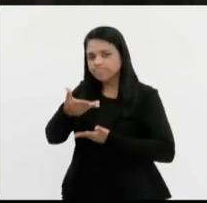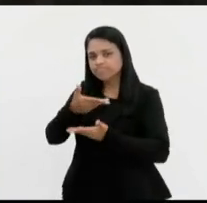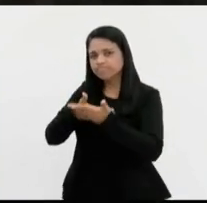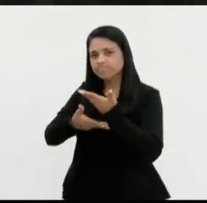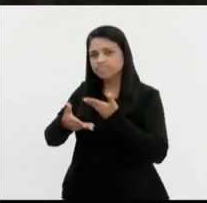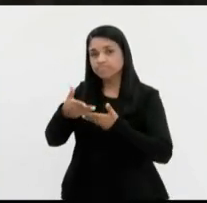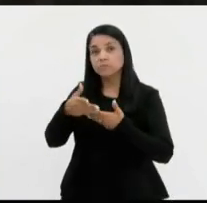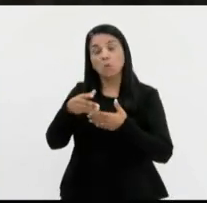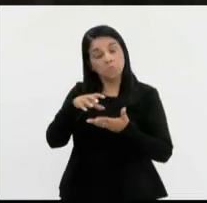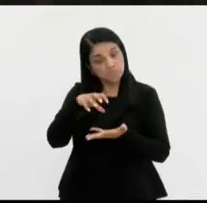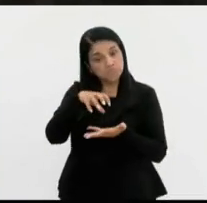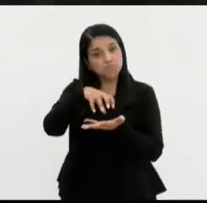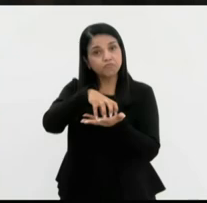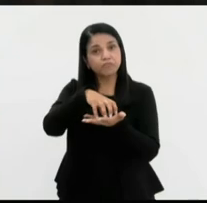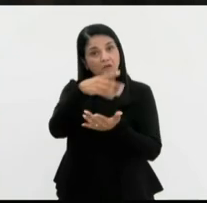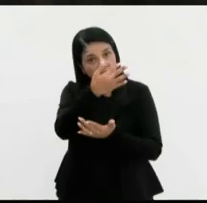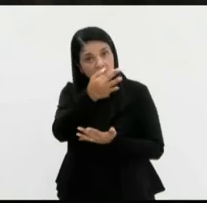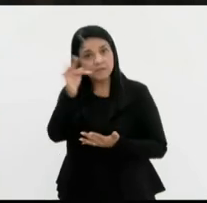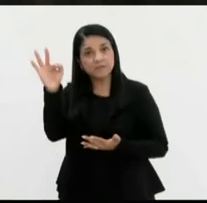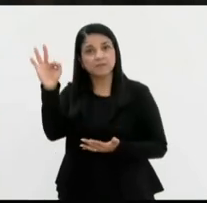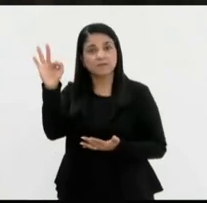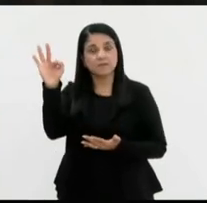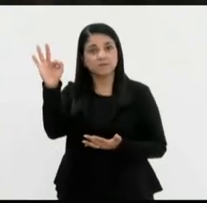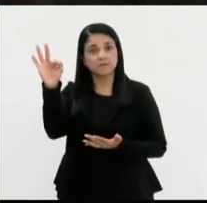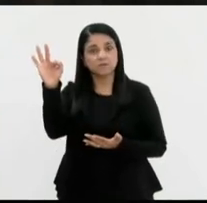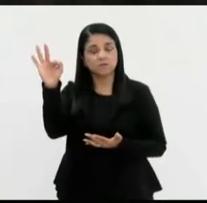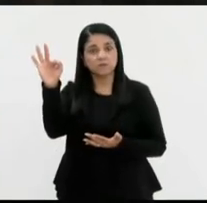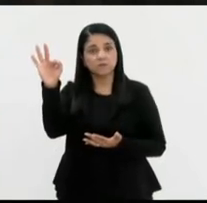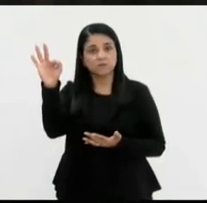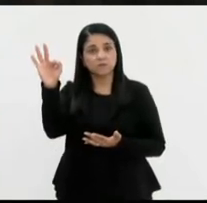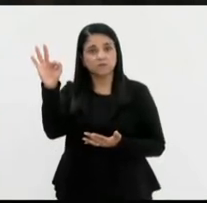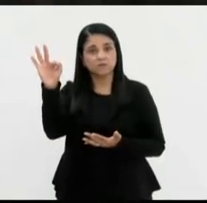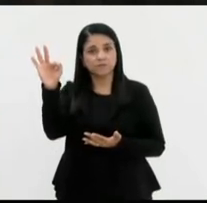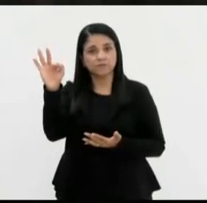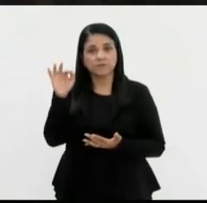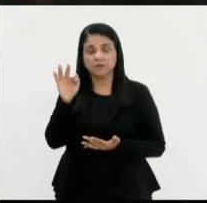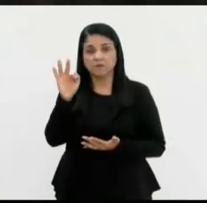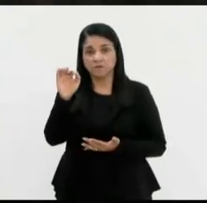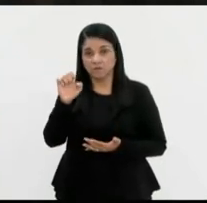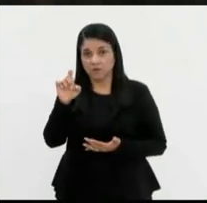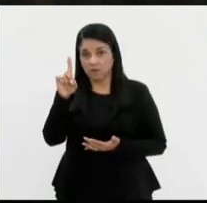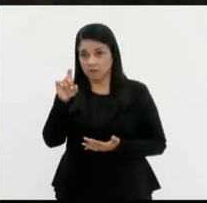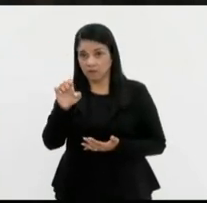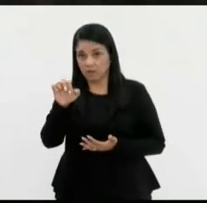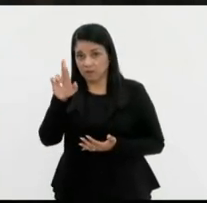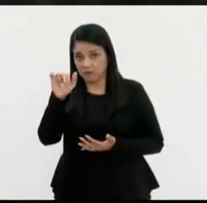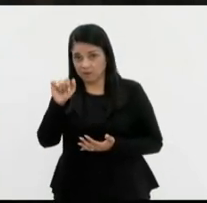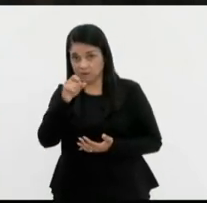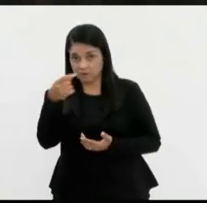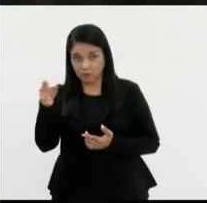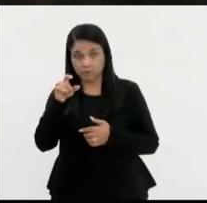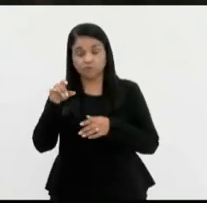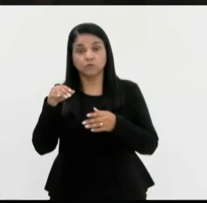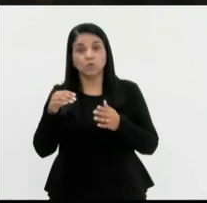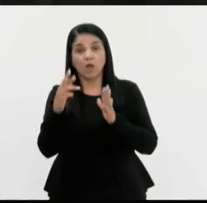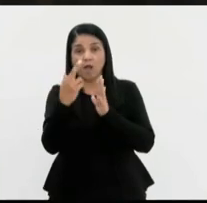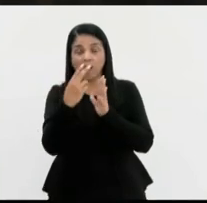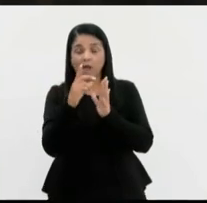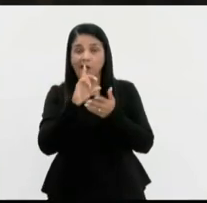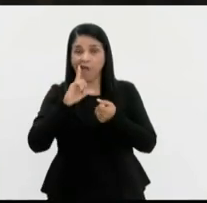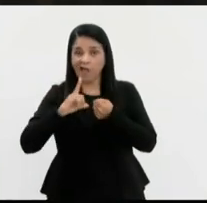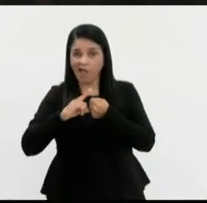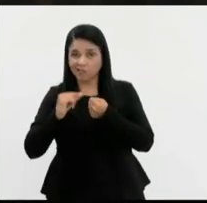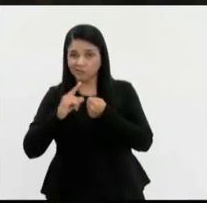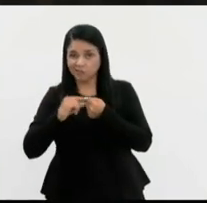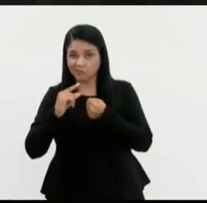somos uma federação Federação tem no seu artigo constitucional dizendo que